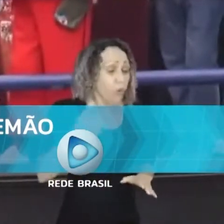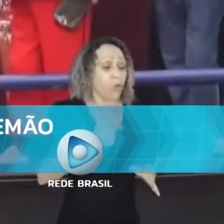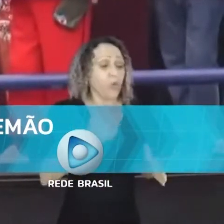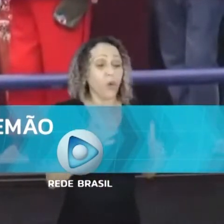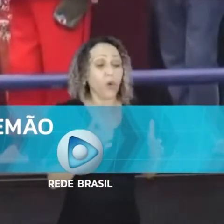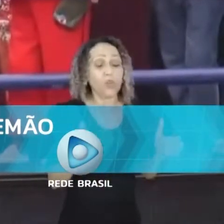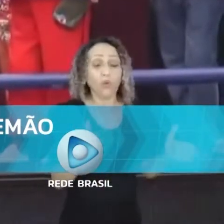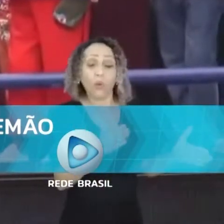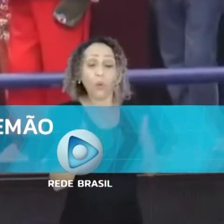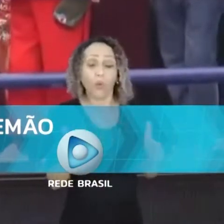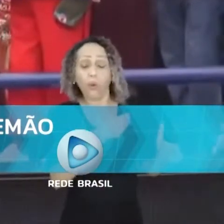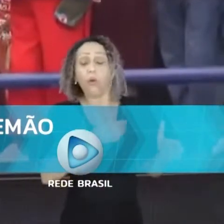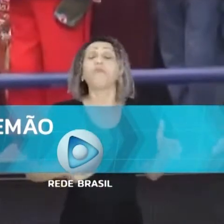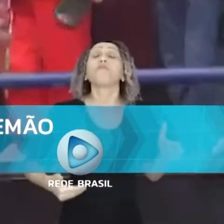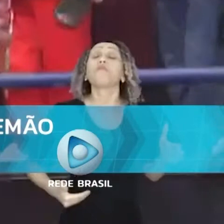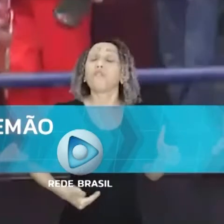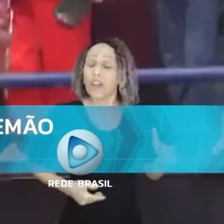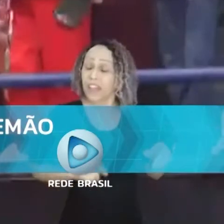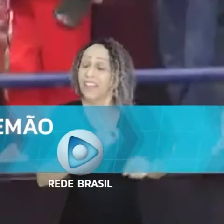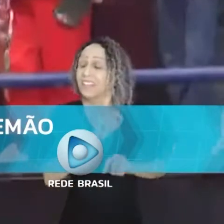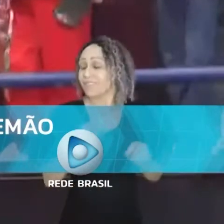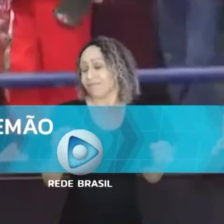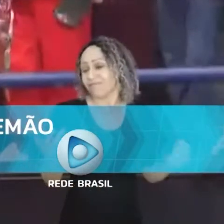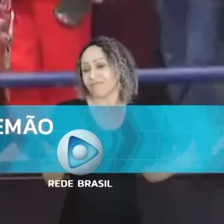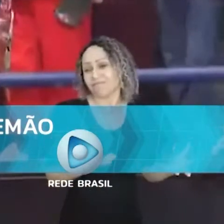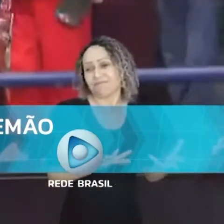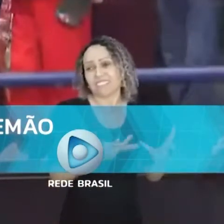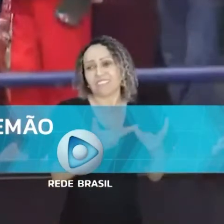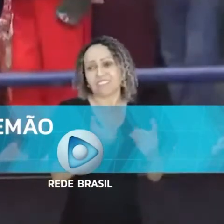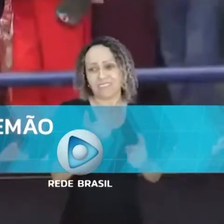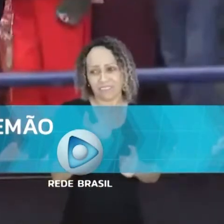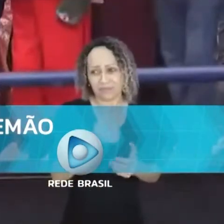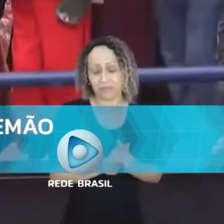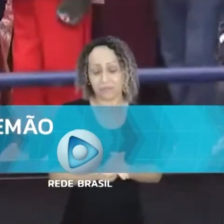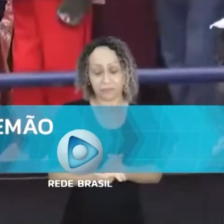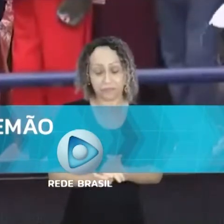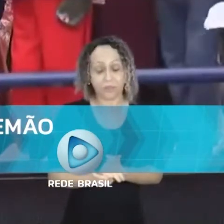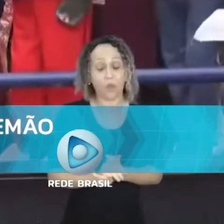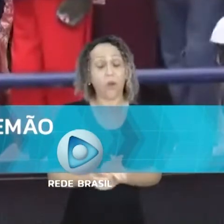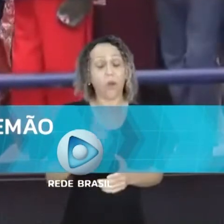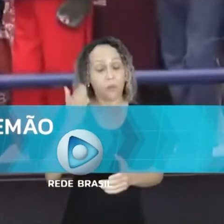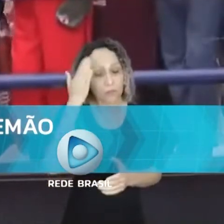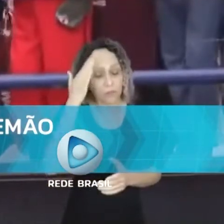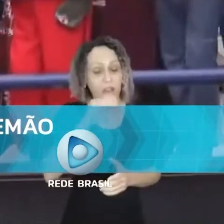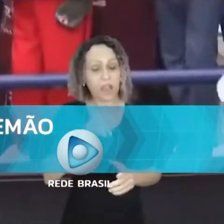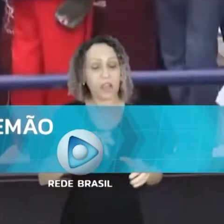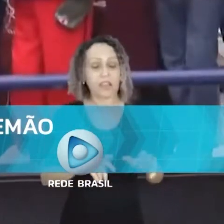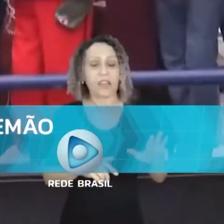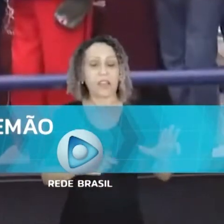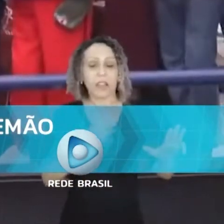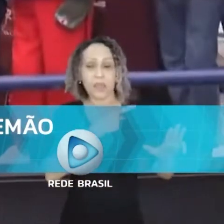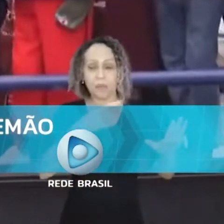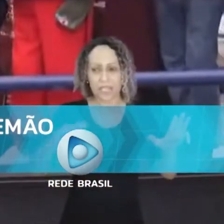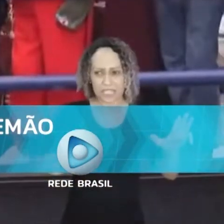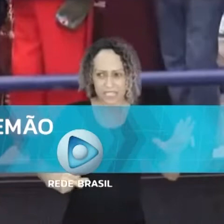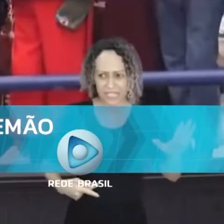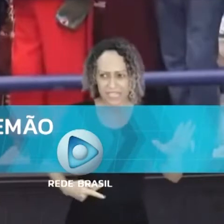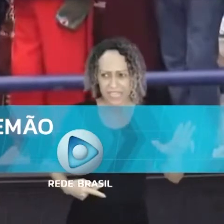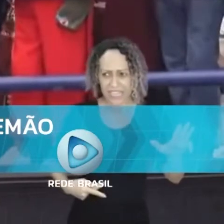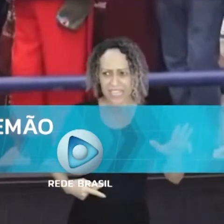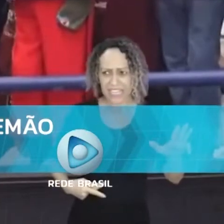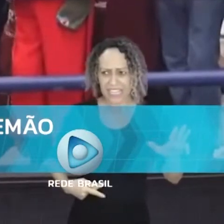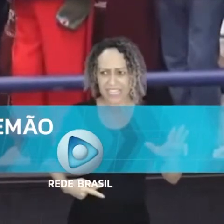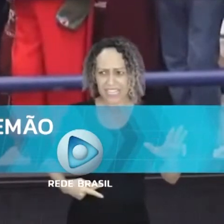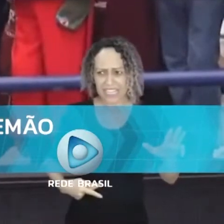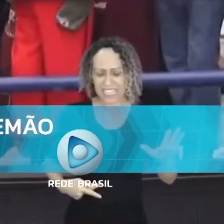Primeiro, eu quero dizer para o companheiro Eduardo Paz, que foi prefeito quando eu fui presidente. Nunca na